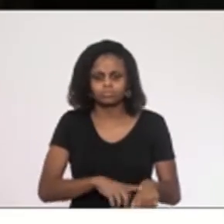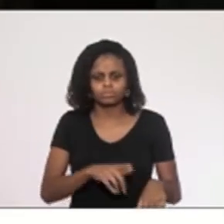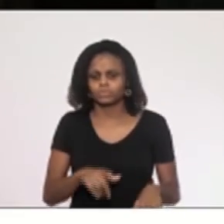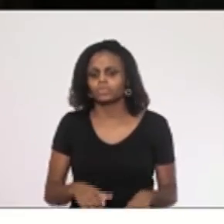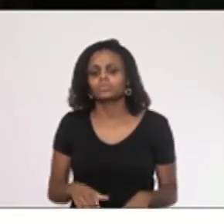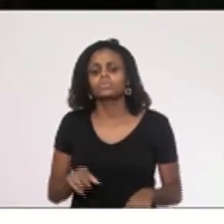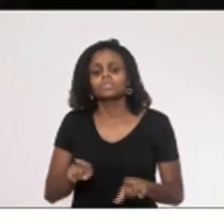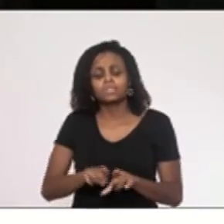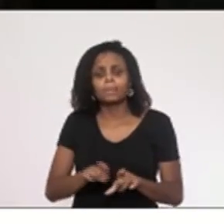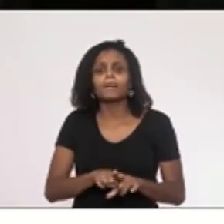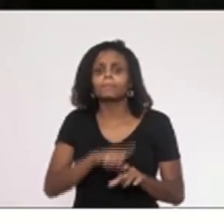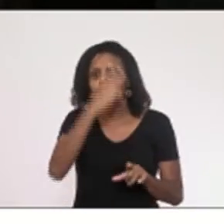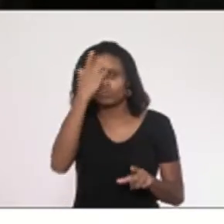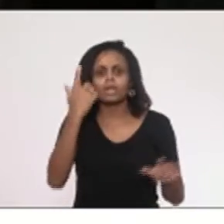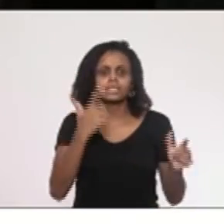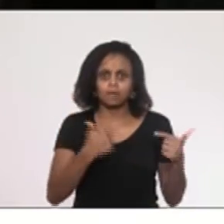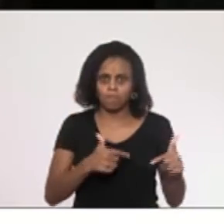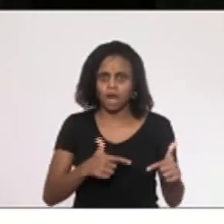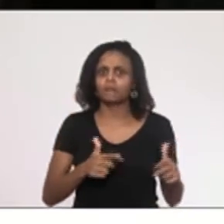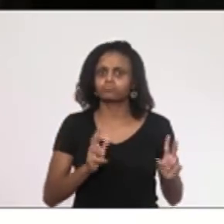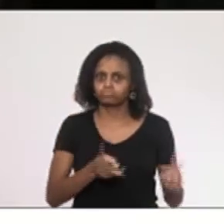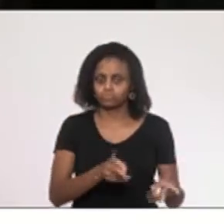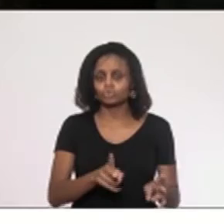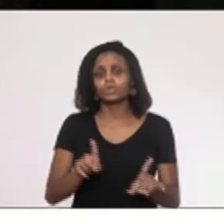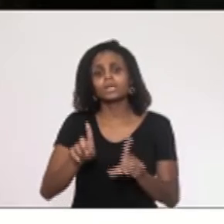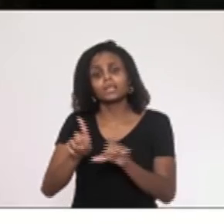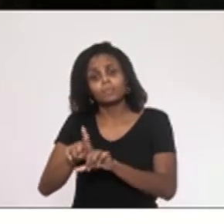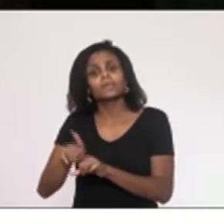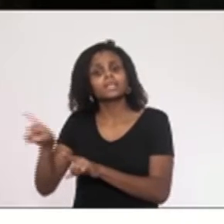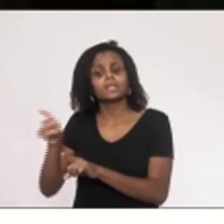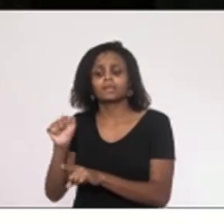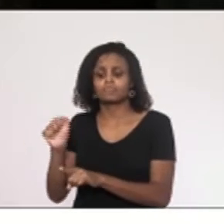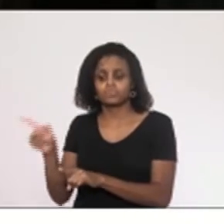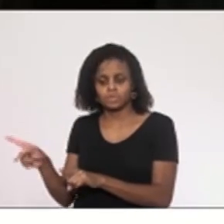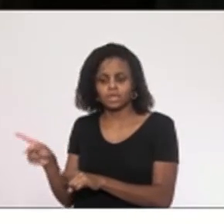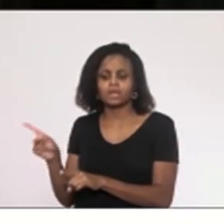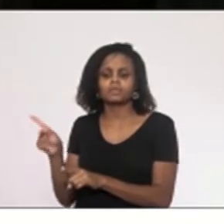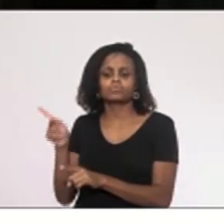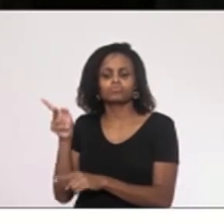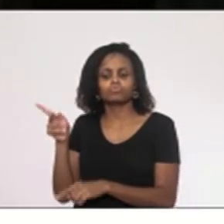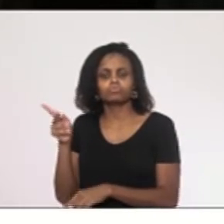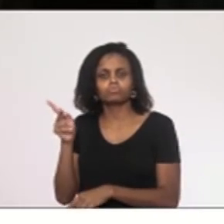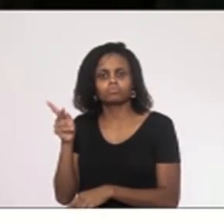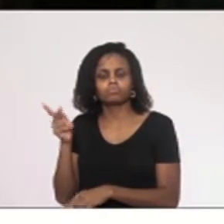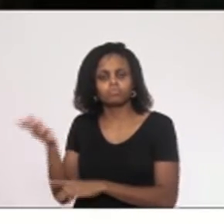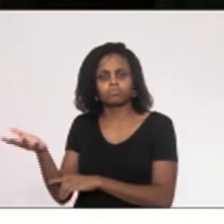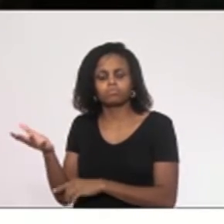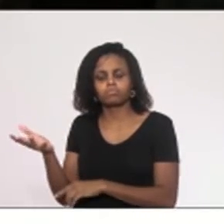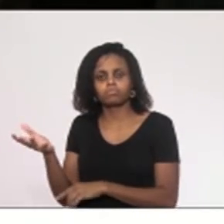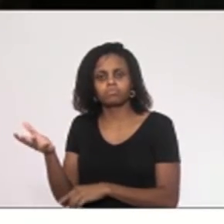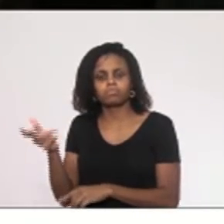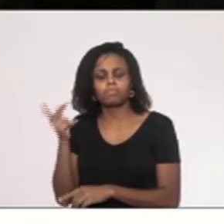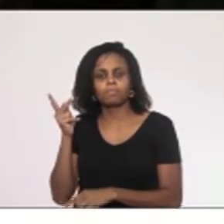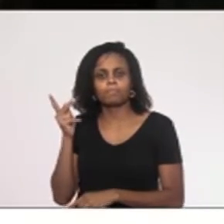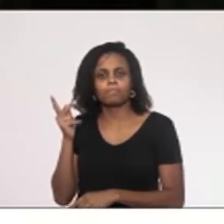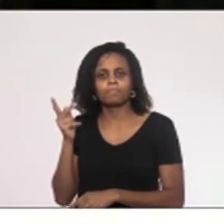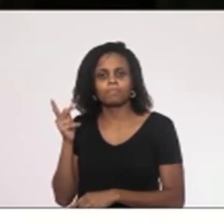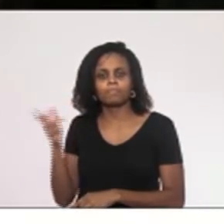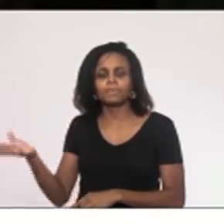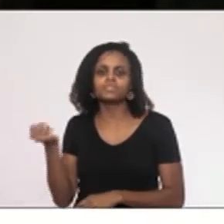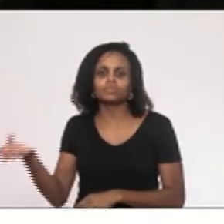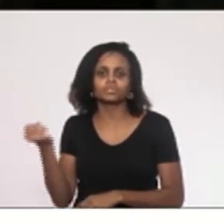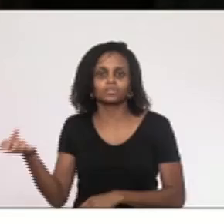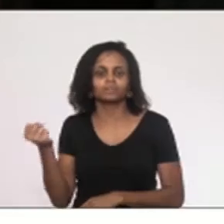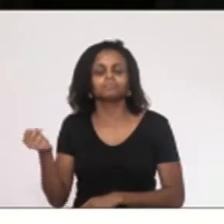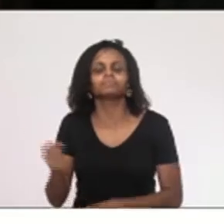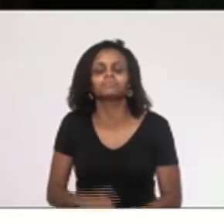do ativo e inativo ao pensionista. Então, nesse sentido, já quero encaminhar aqui o meu voto favorável à emenda